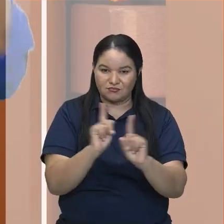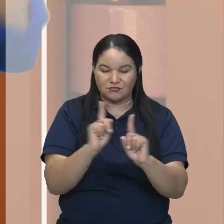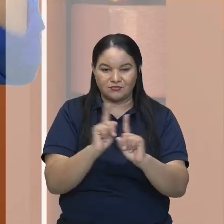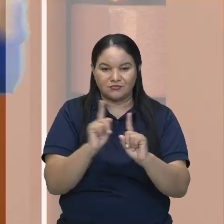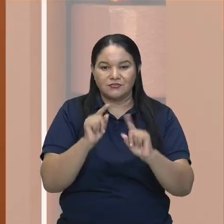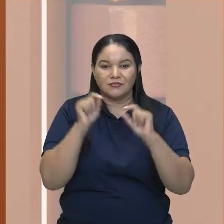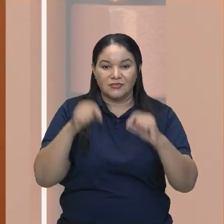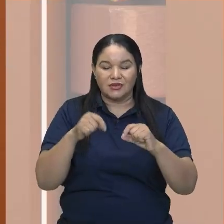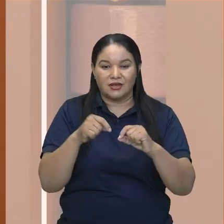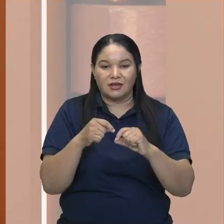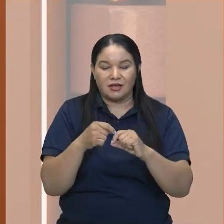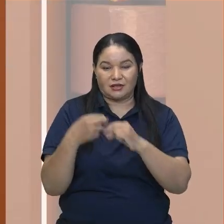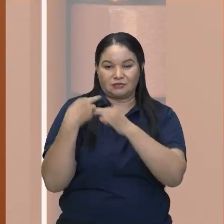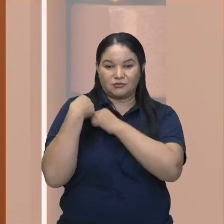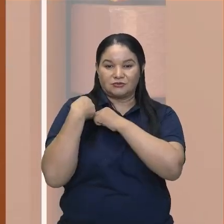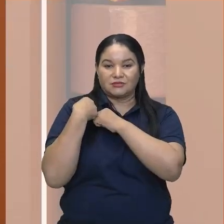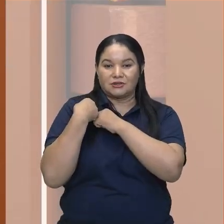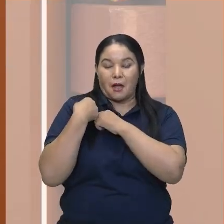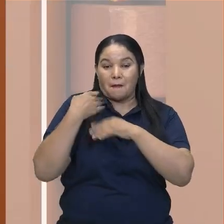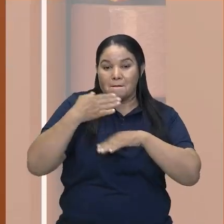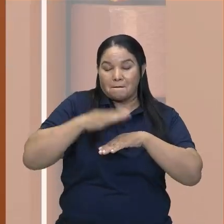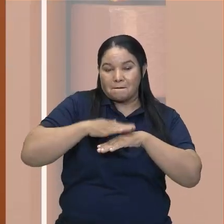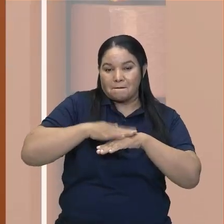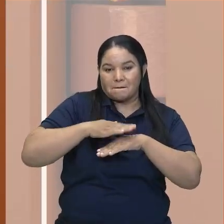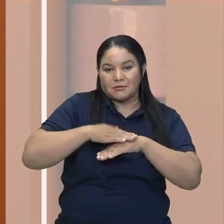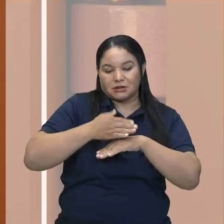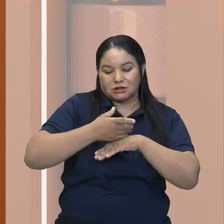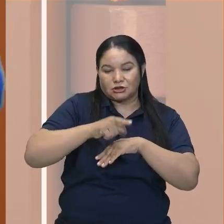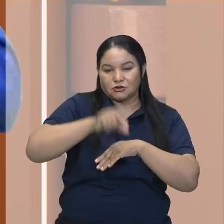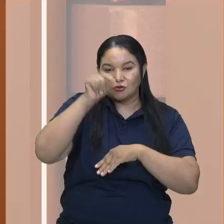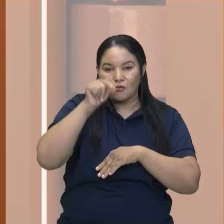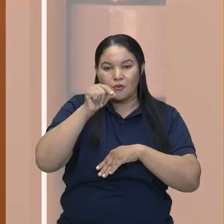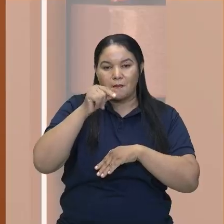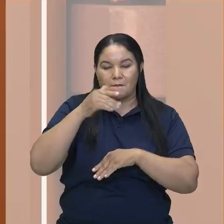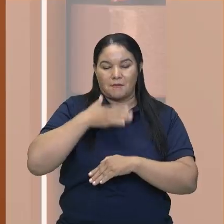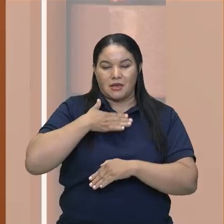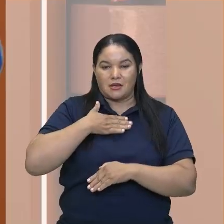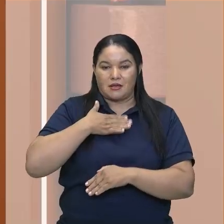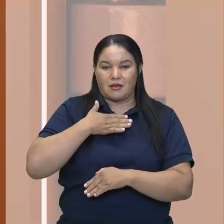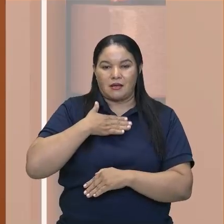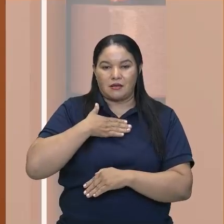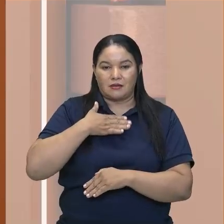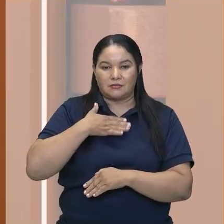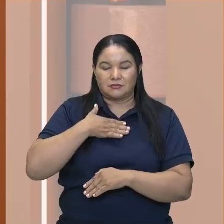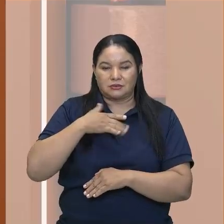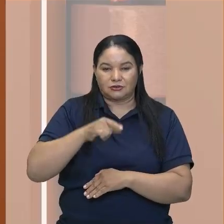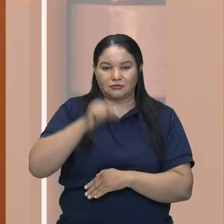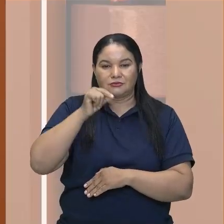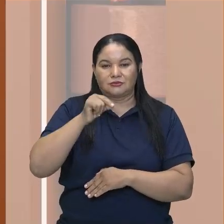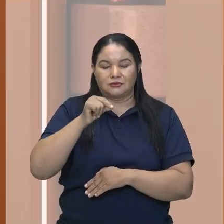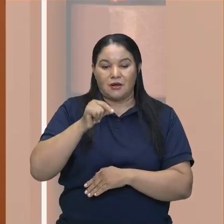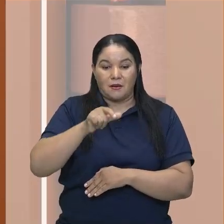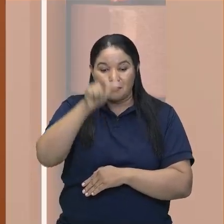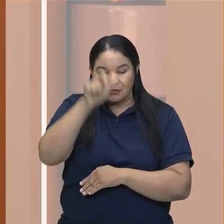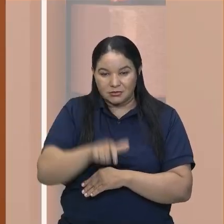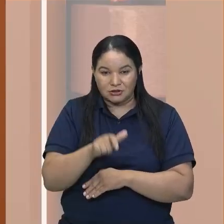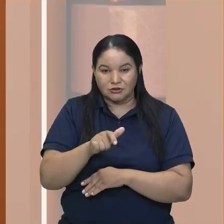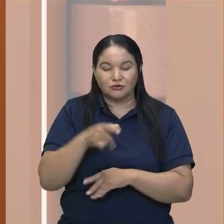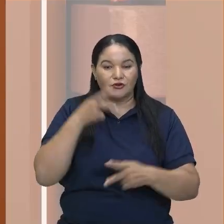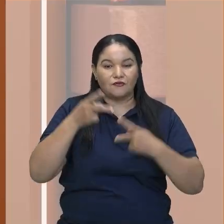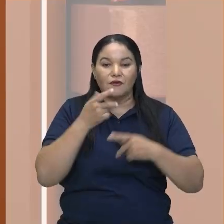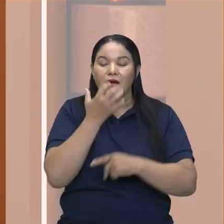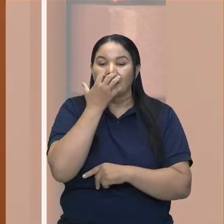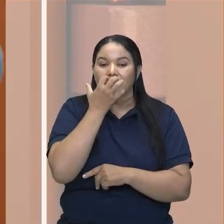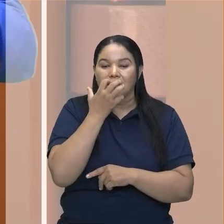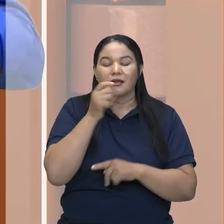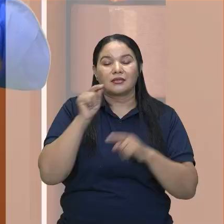A responsabilidade das minhas escolhas, elas são minhas. E o super-homem de Nietzsche, ele vai assumir